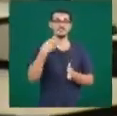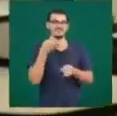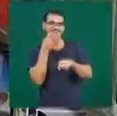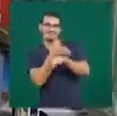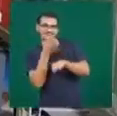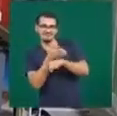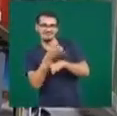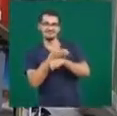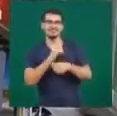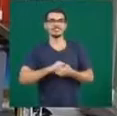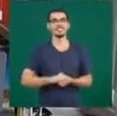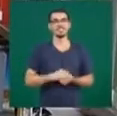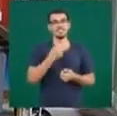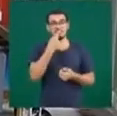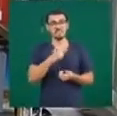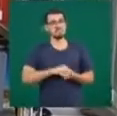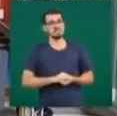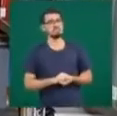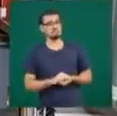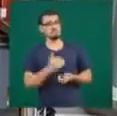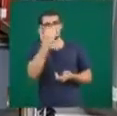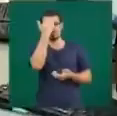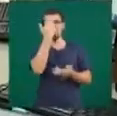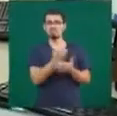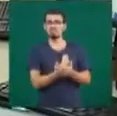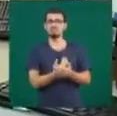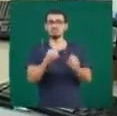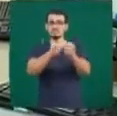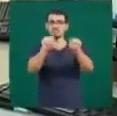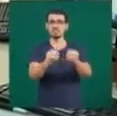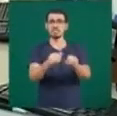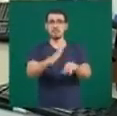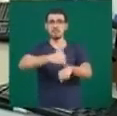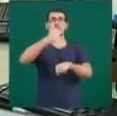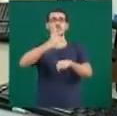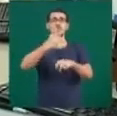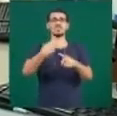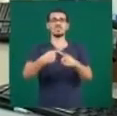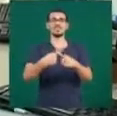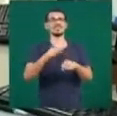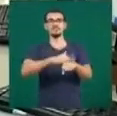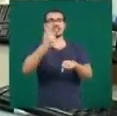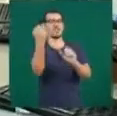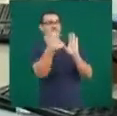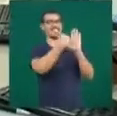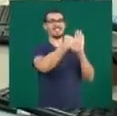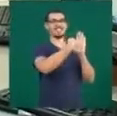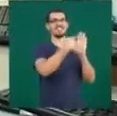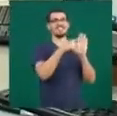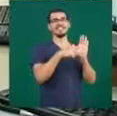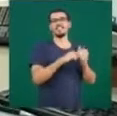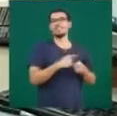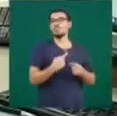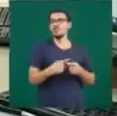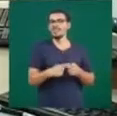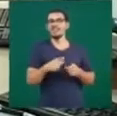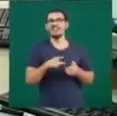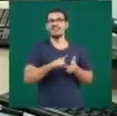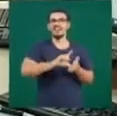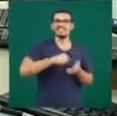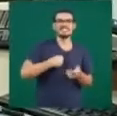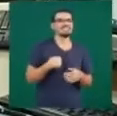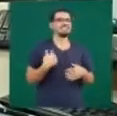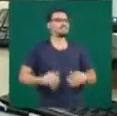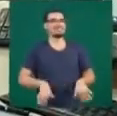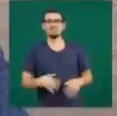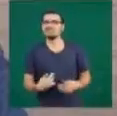Direito acredita que o Sofia é eficiente. É bem mais prático que o outro, sem dúvida. Antes eu tinha maior dificuldade de acessar, agora está